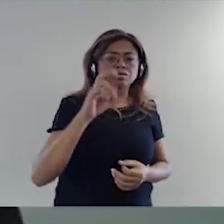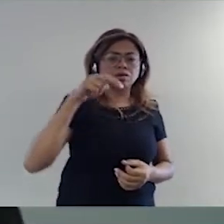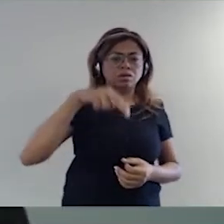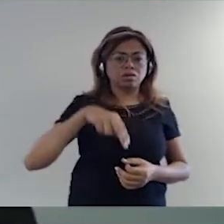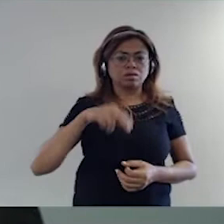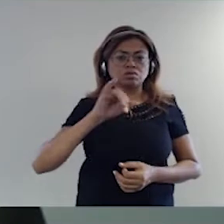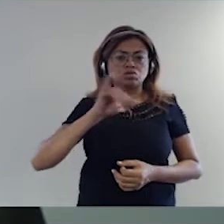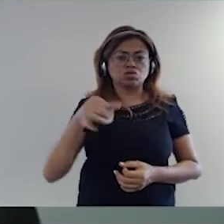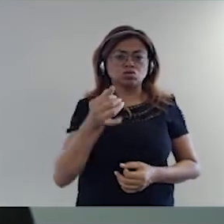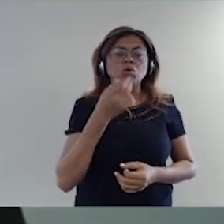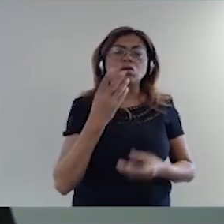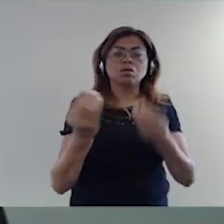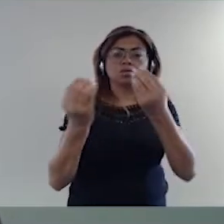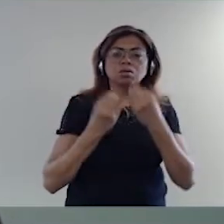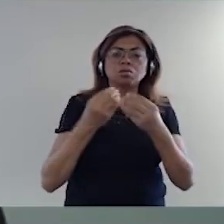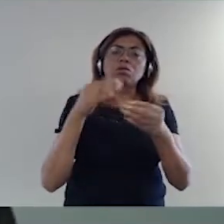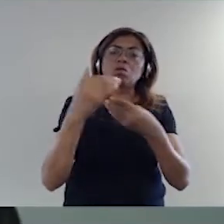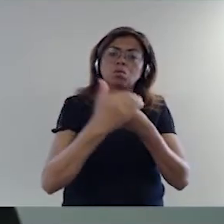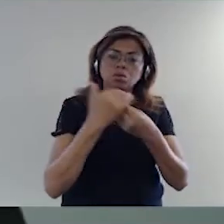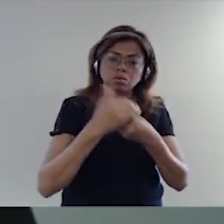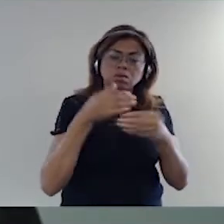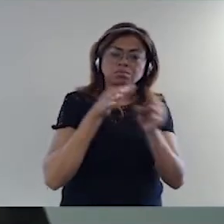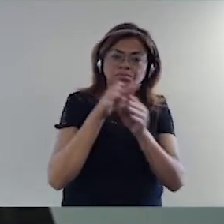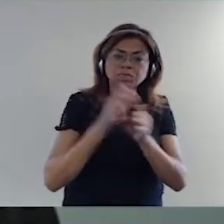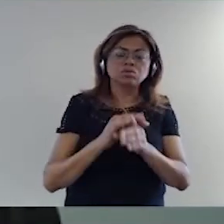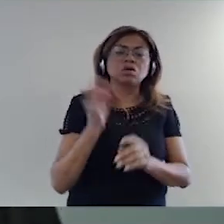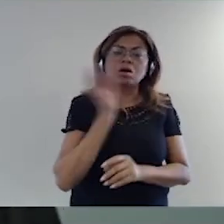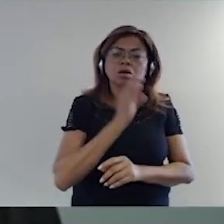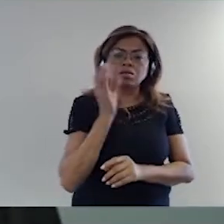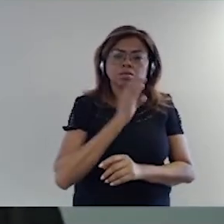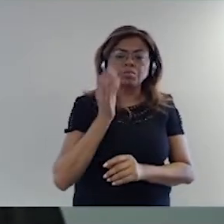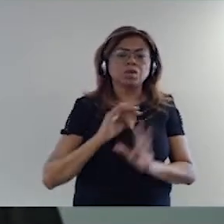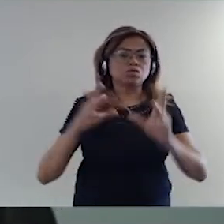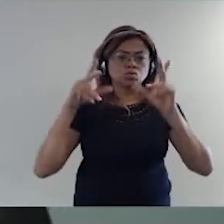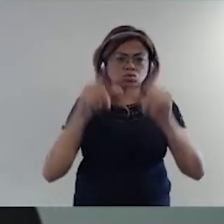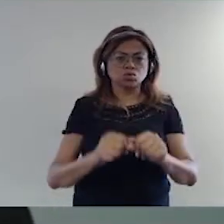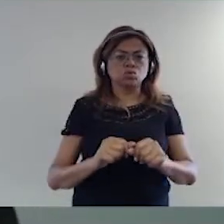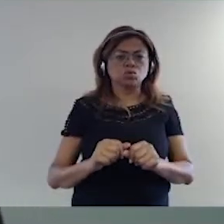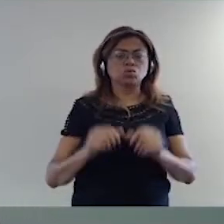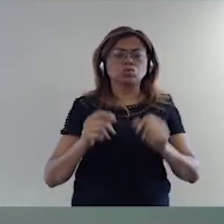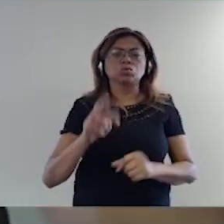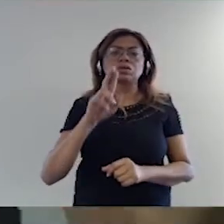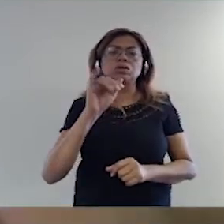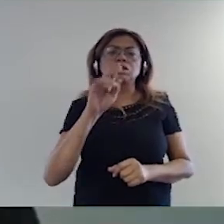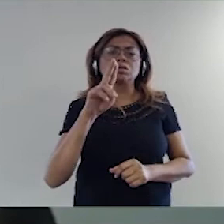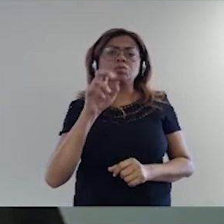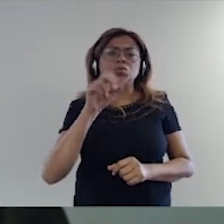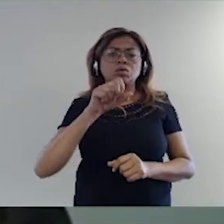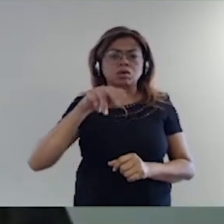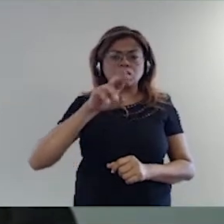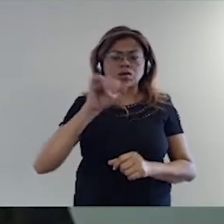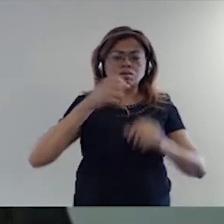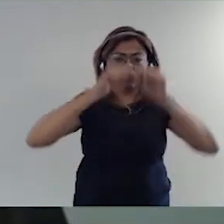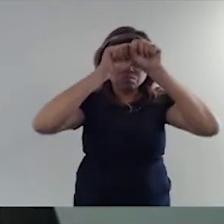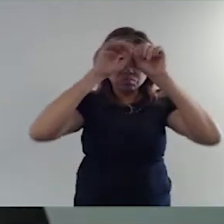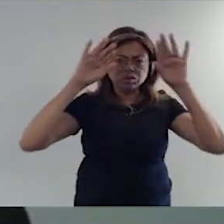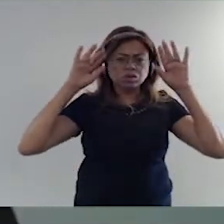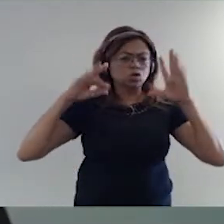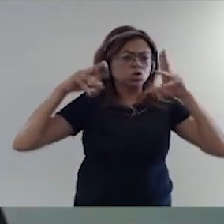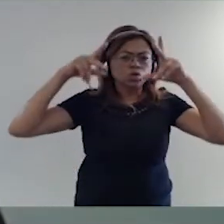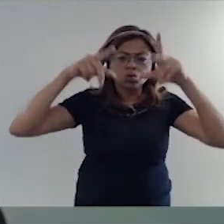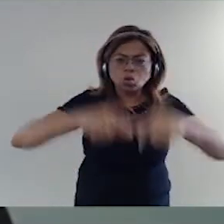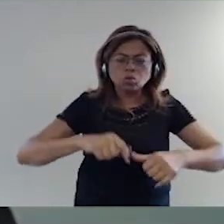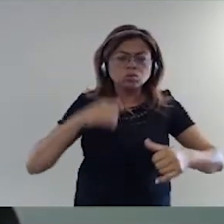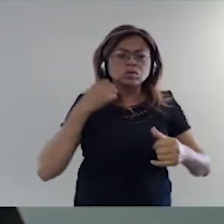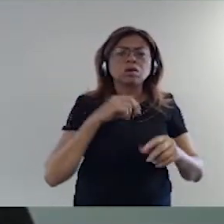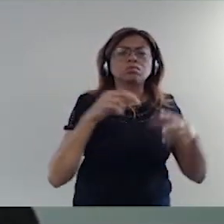recentemente dando uma orientação nesse sentido de viabilizar em todos os tribunais esse atendimento, graças a um trabalho muito forte da OAB,